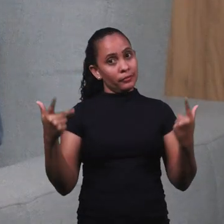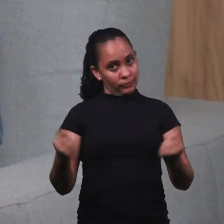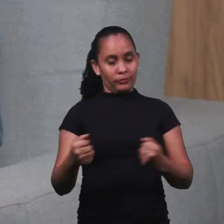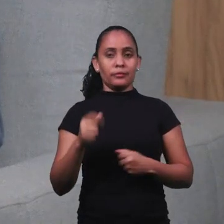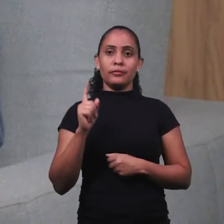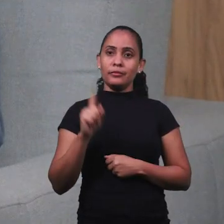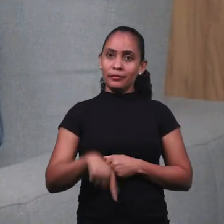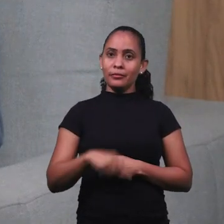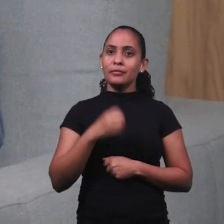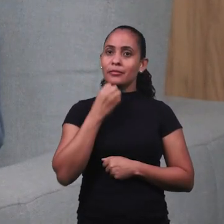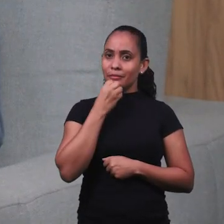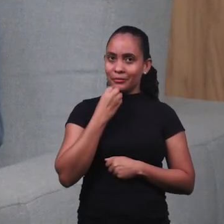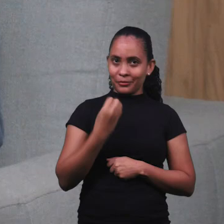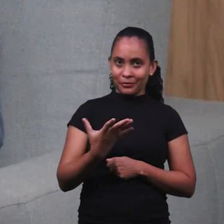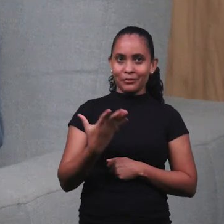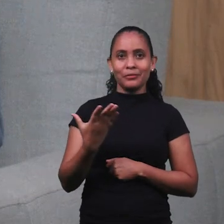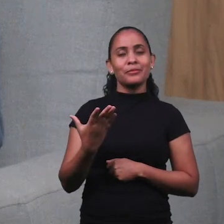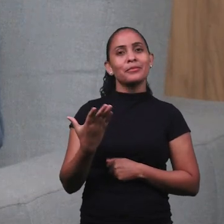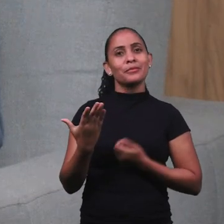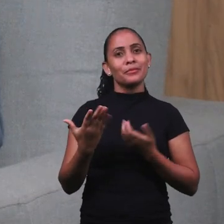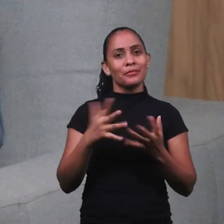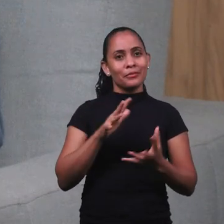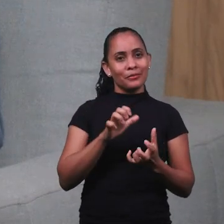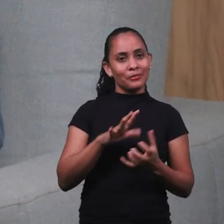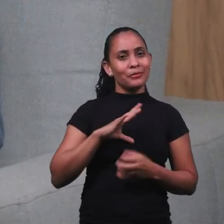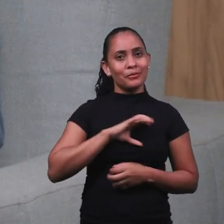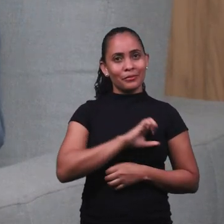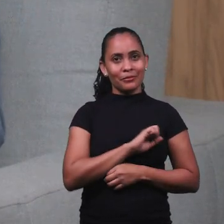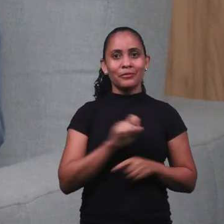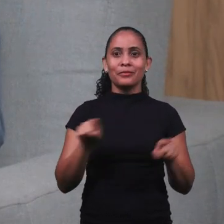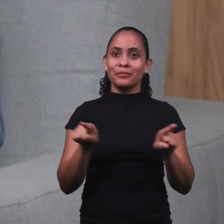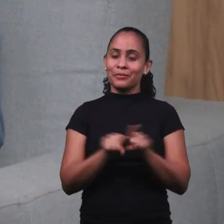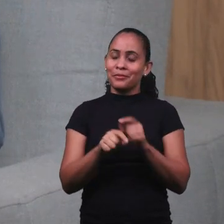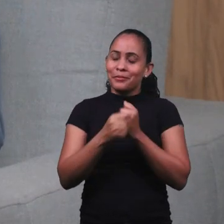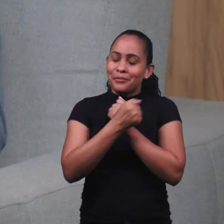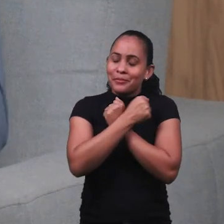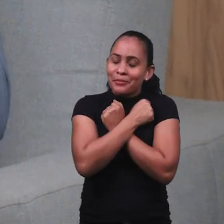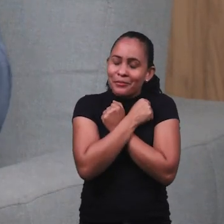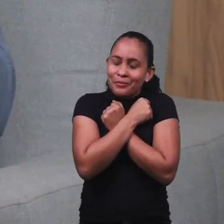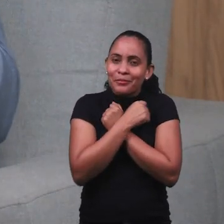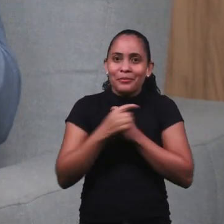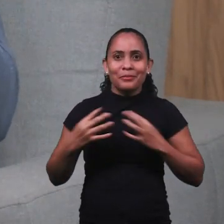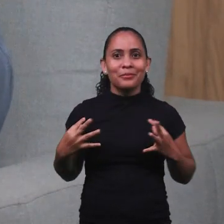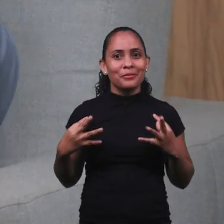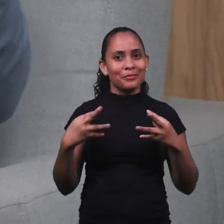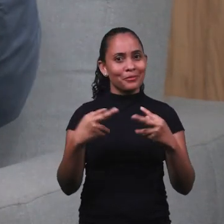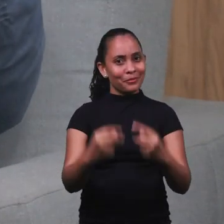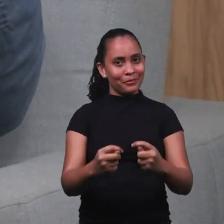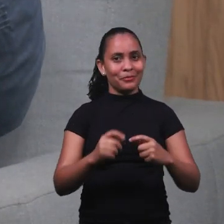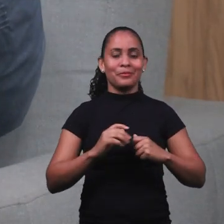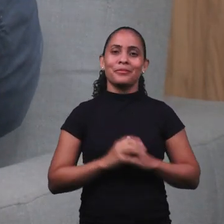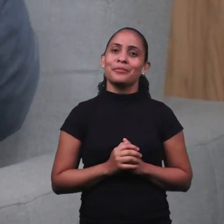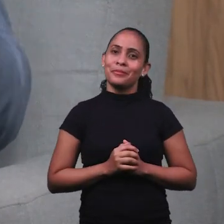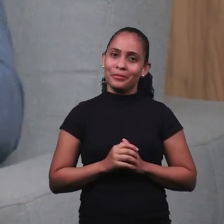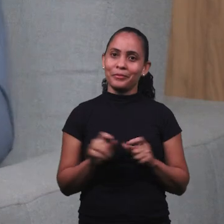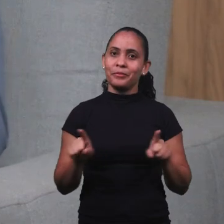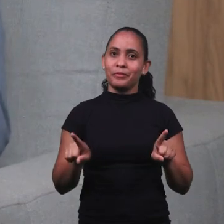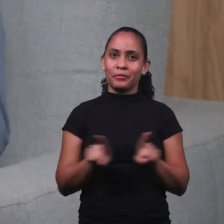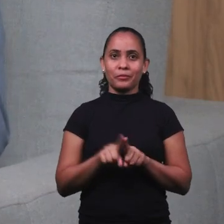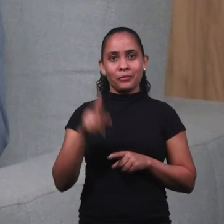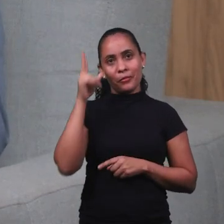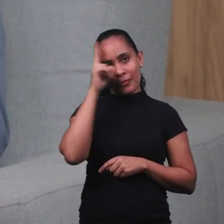que maravilha. É isso mesmo, os nossos irmãos idosos são queridos. E eu quero deixar aqui também o meu abraço a todos os nossos